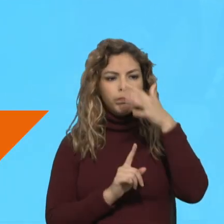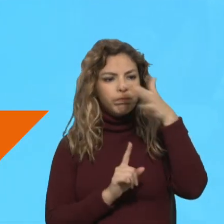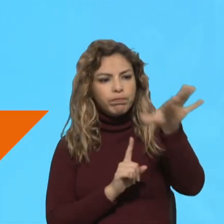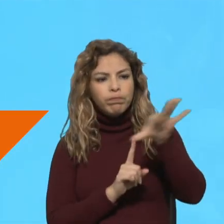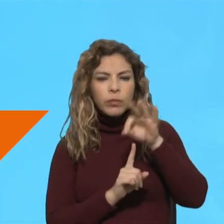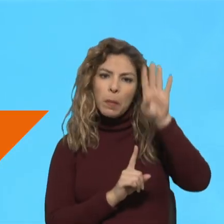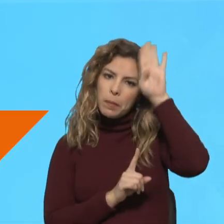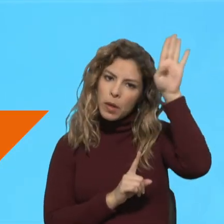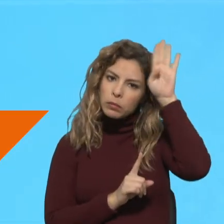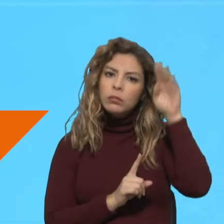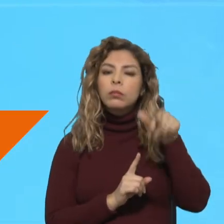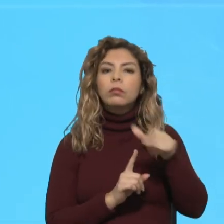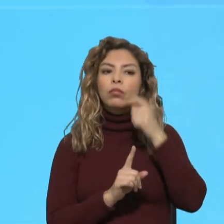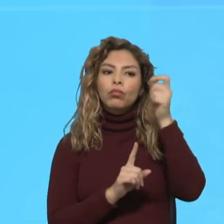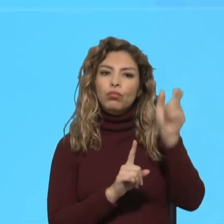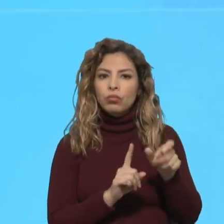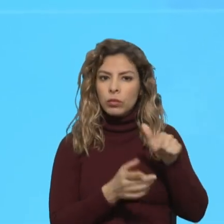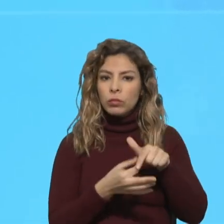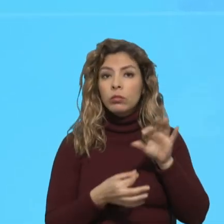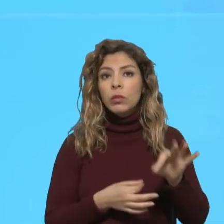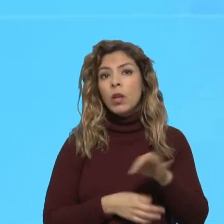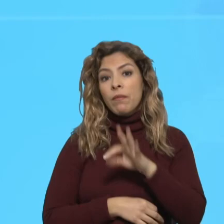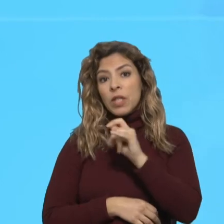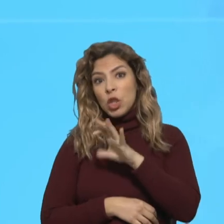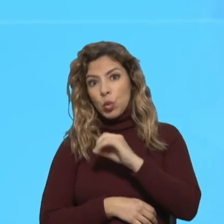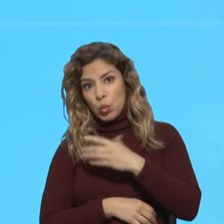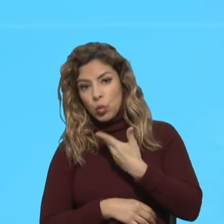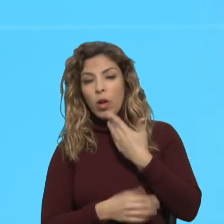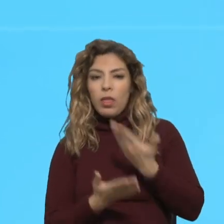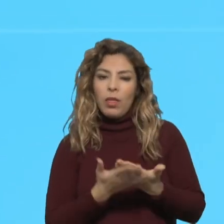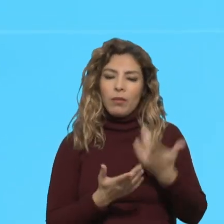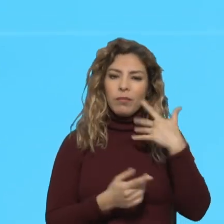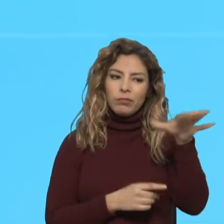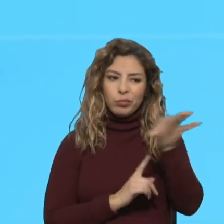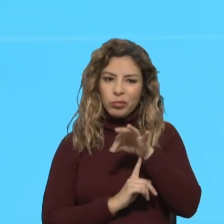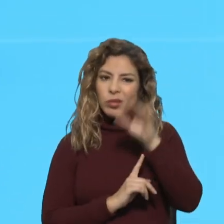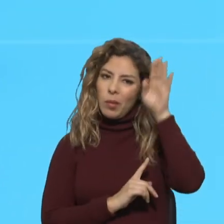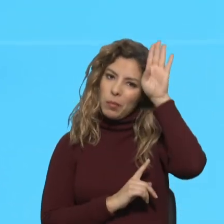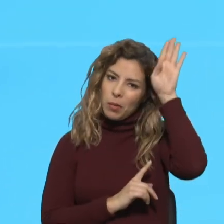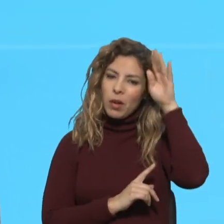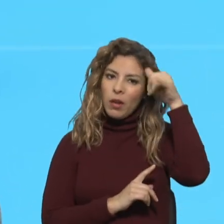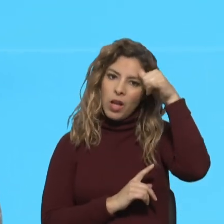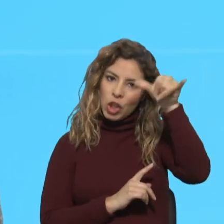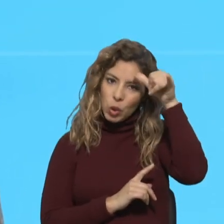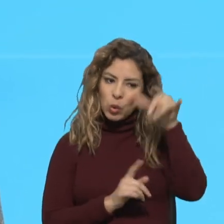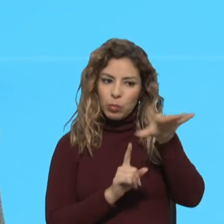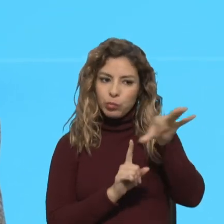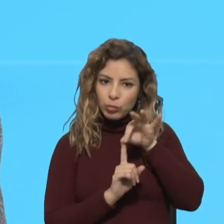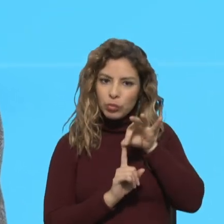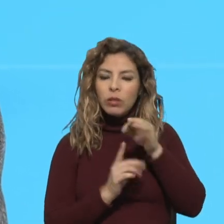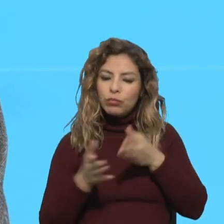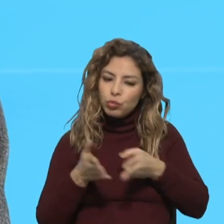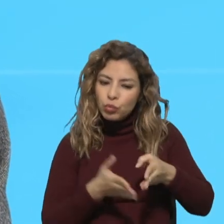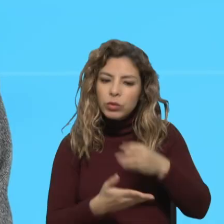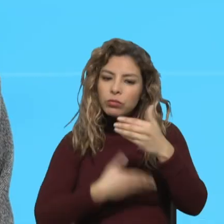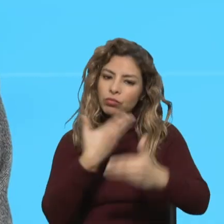Pedro. Francisco seria o Papa a conduzir a Igreja num caminho mais aberto ao acolhimento e a percorrer